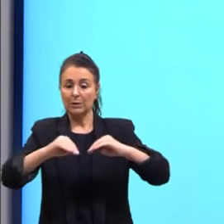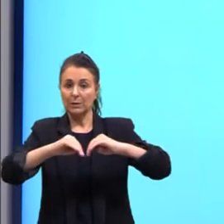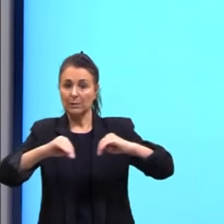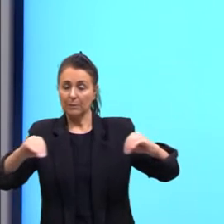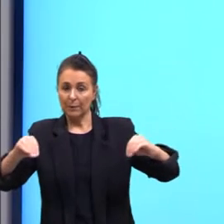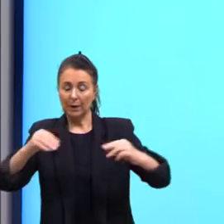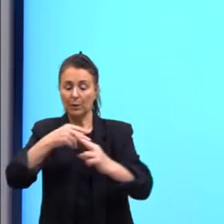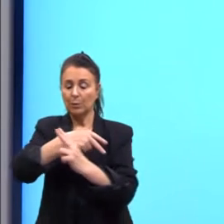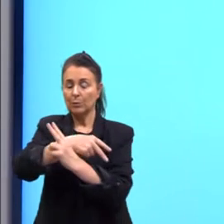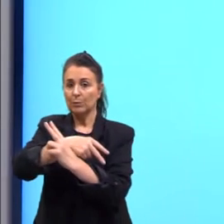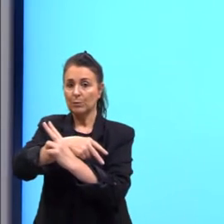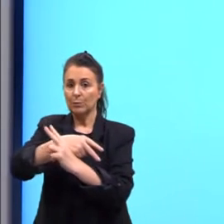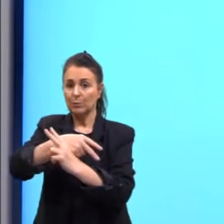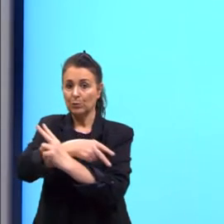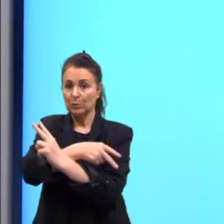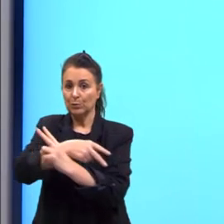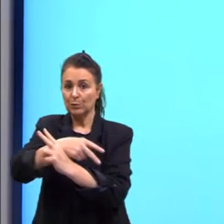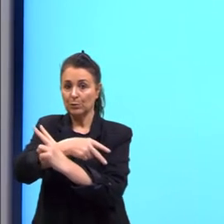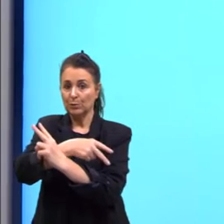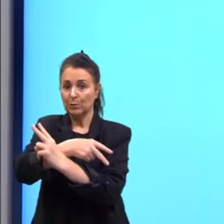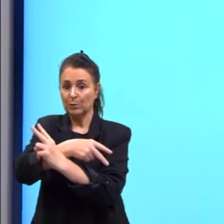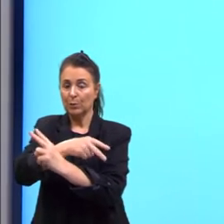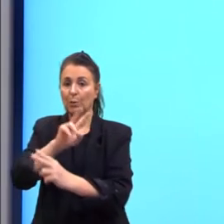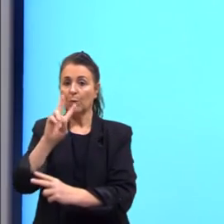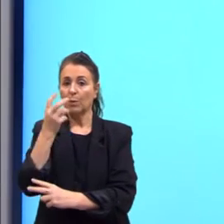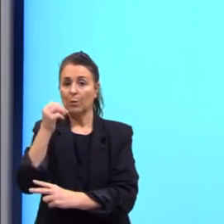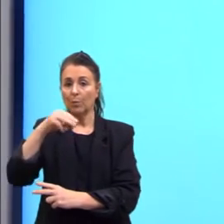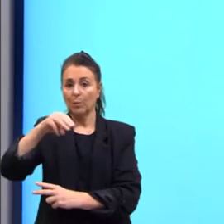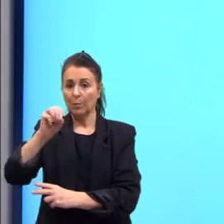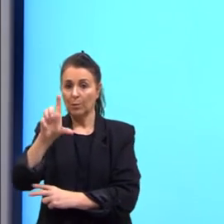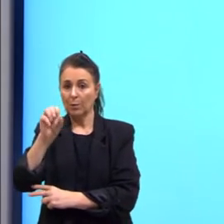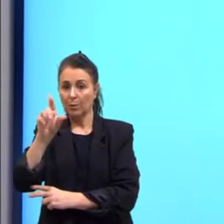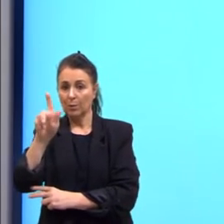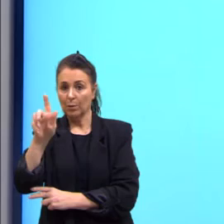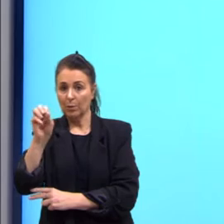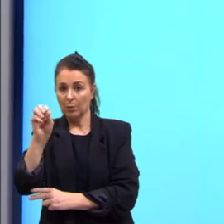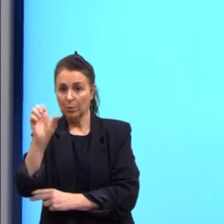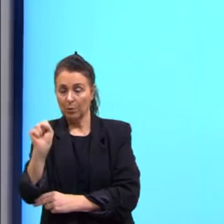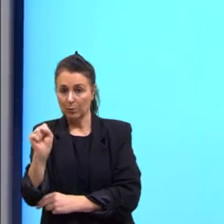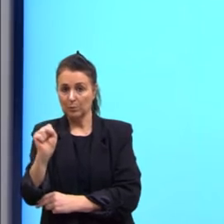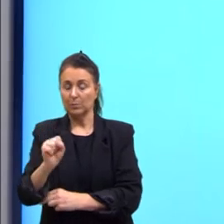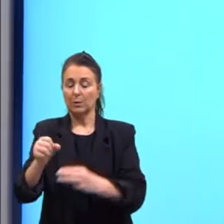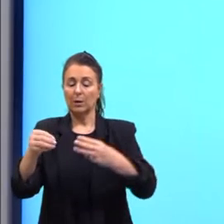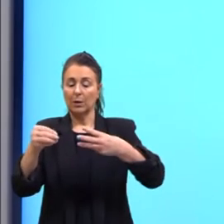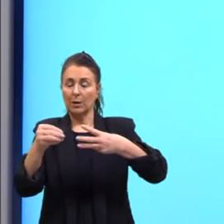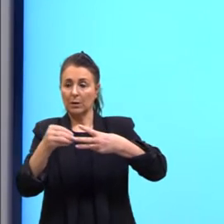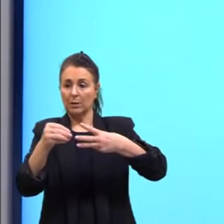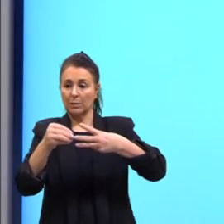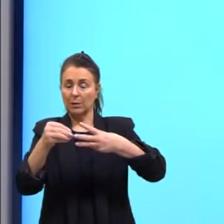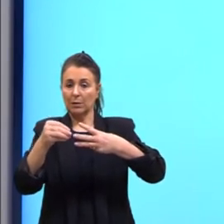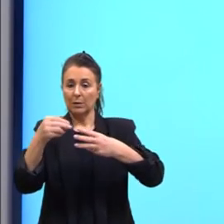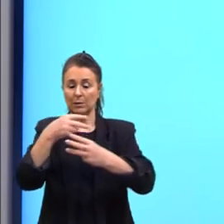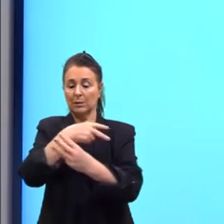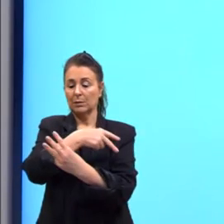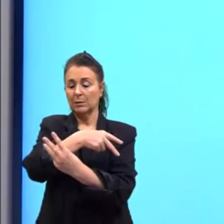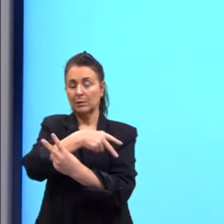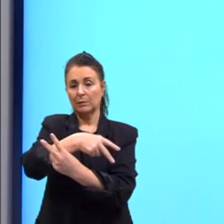inteiro os cromossomos homólogos ficou separadinhos aqui uma célula que uma célula aqui